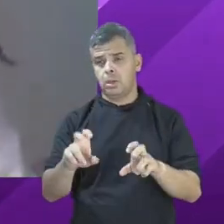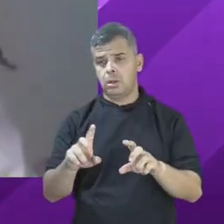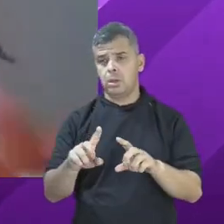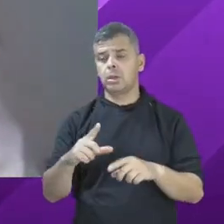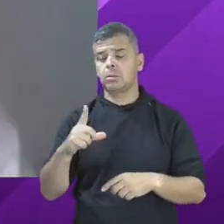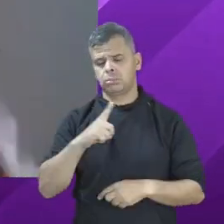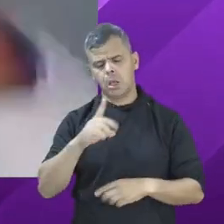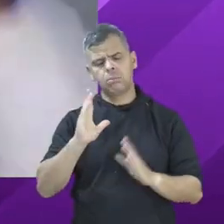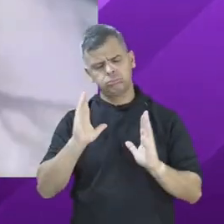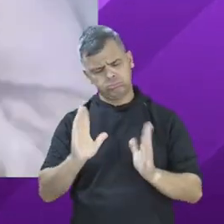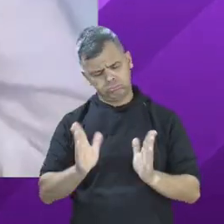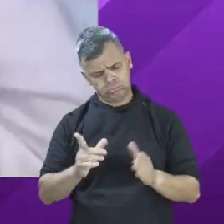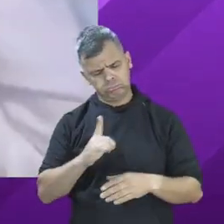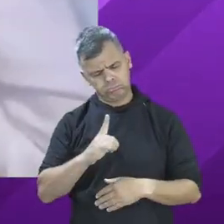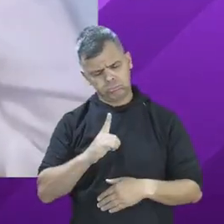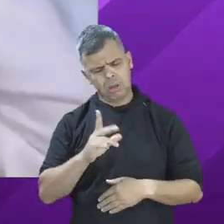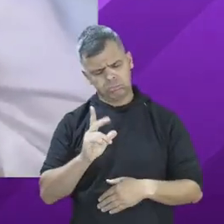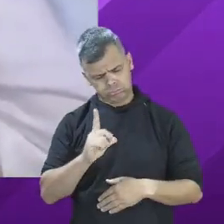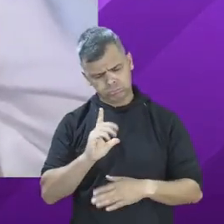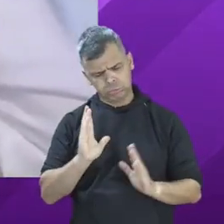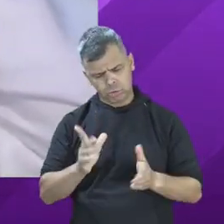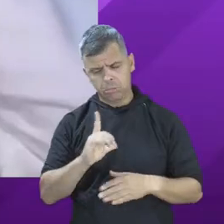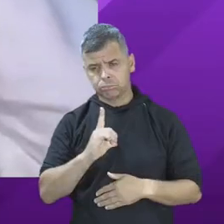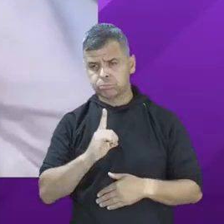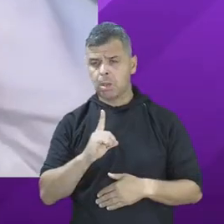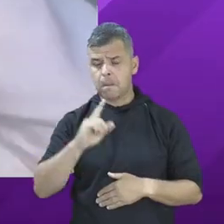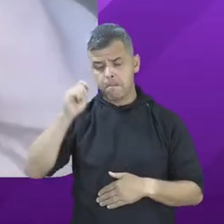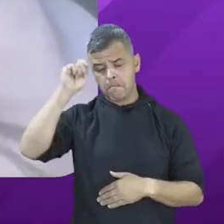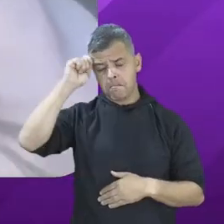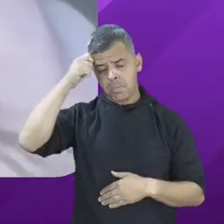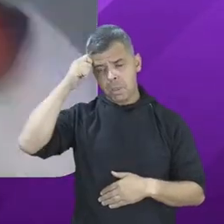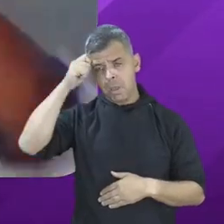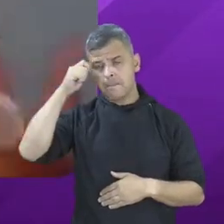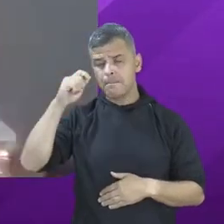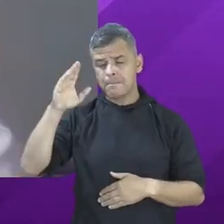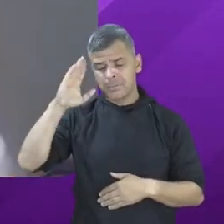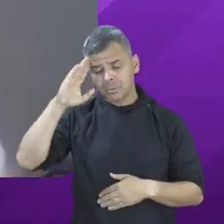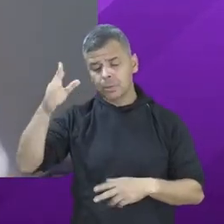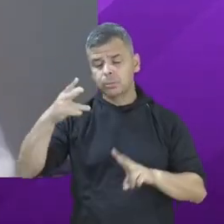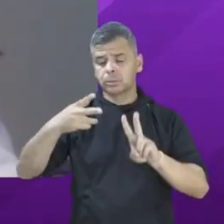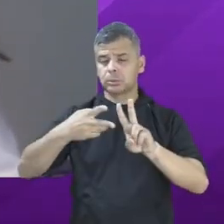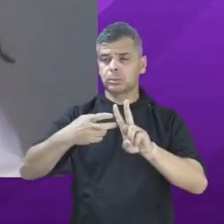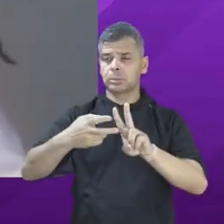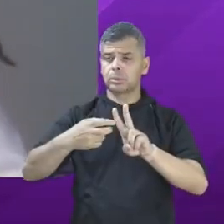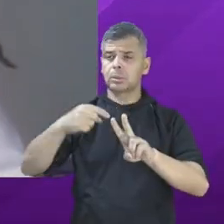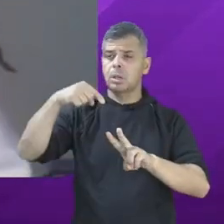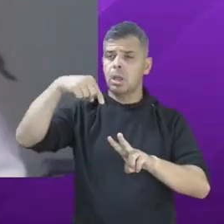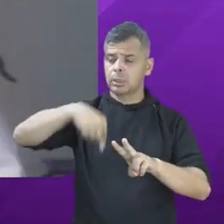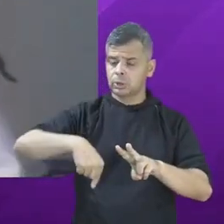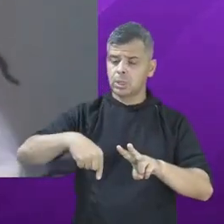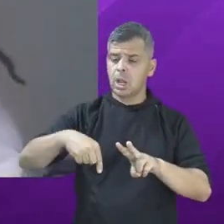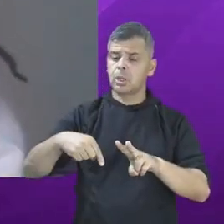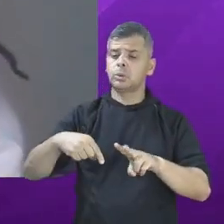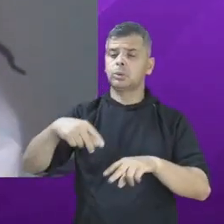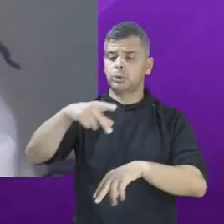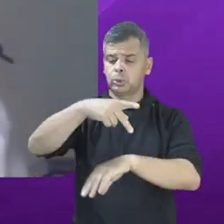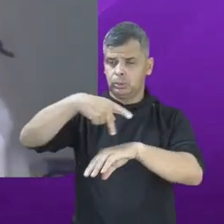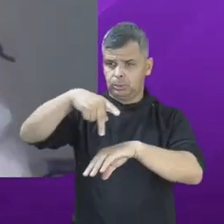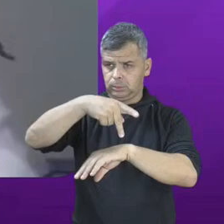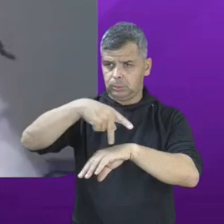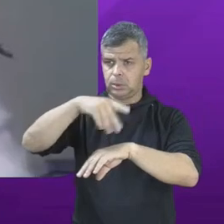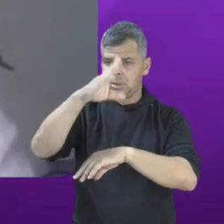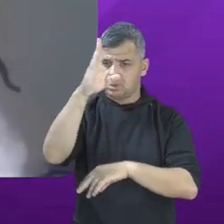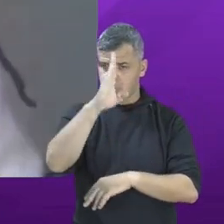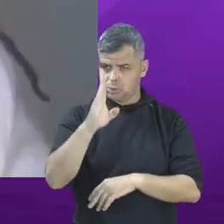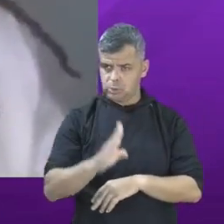que existem desde que as mulheres negras, eu também diria as indígenas, né, chegaram aqui nesse país, né? Então, a